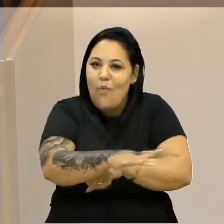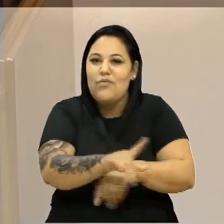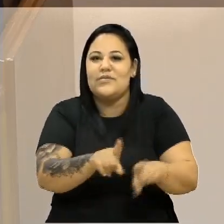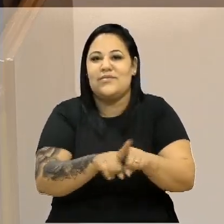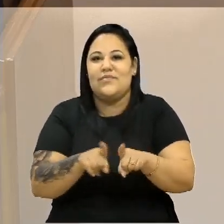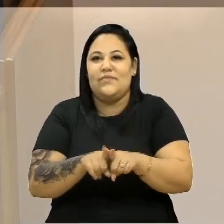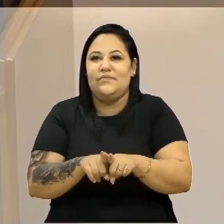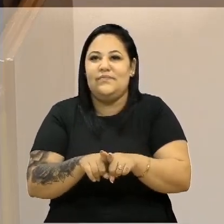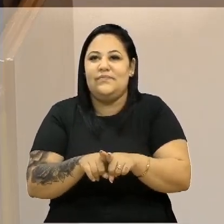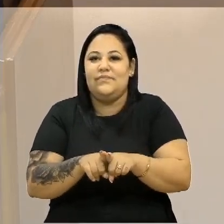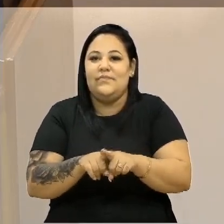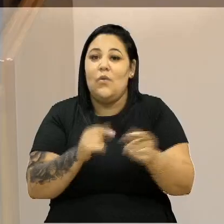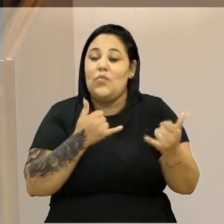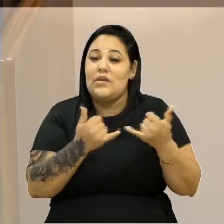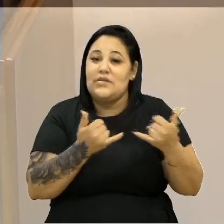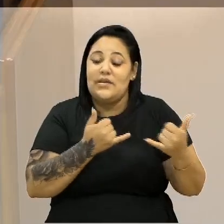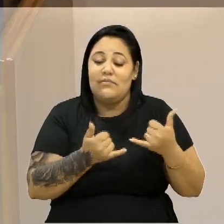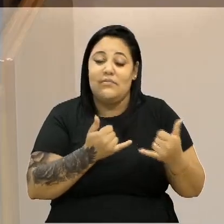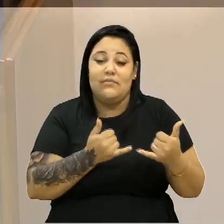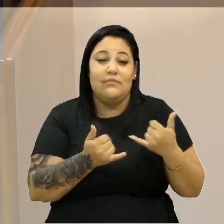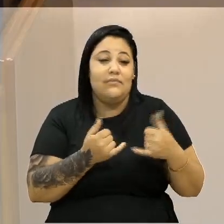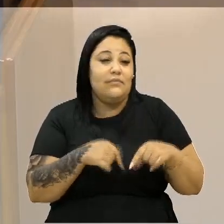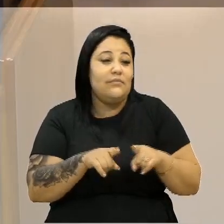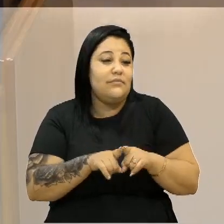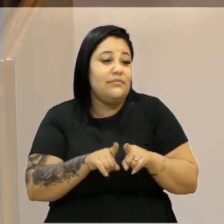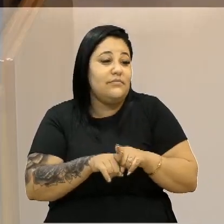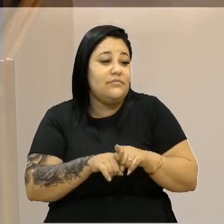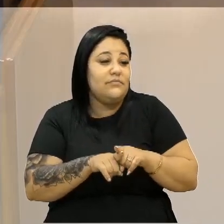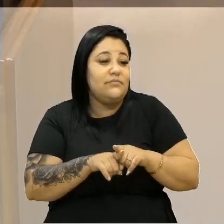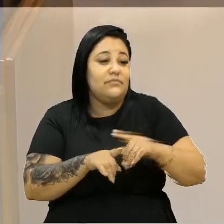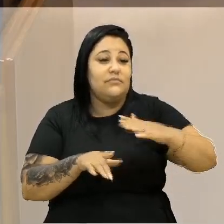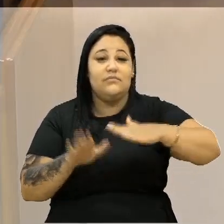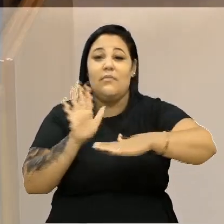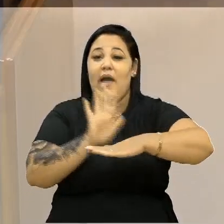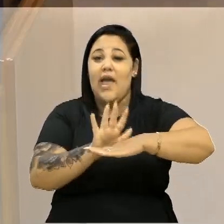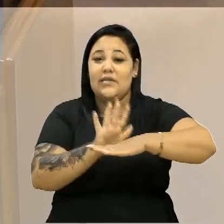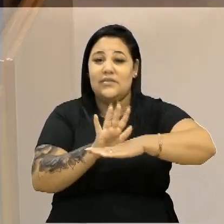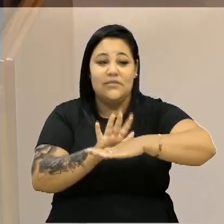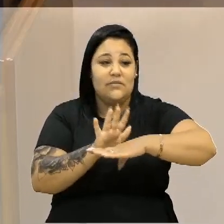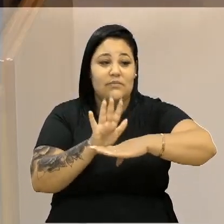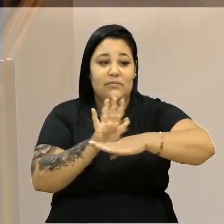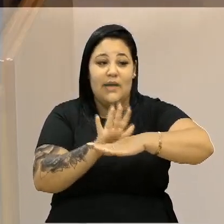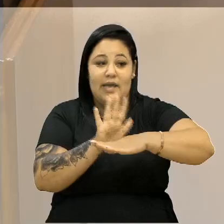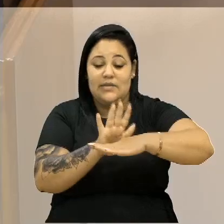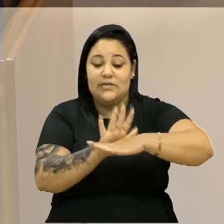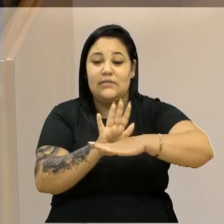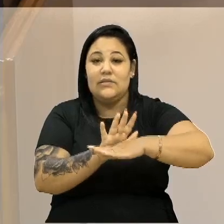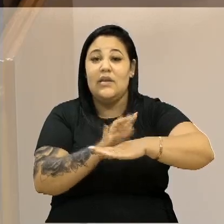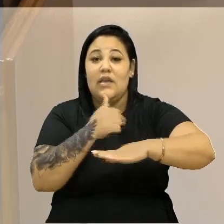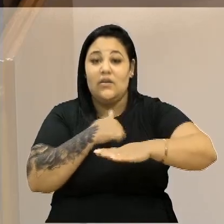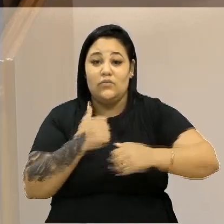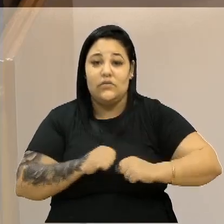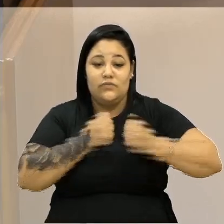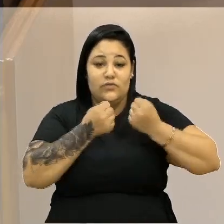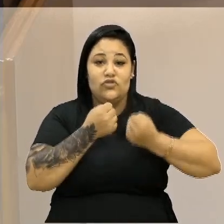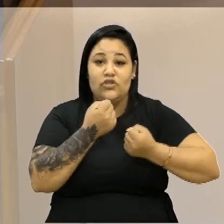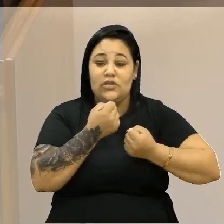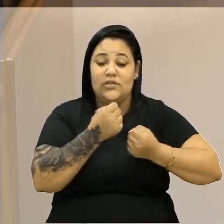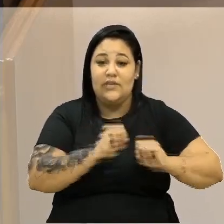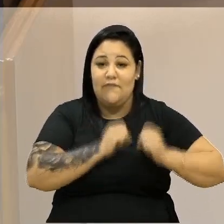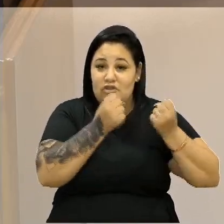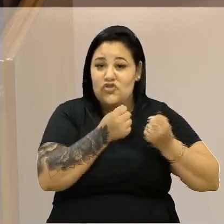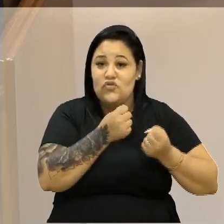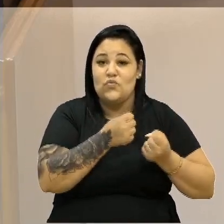O caso da Maesa, eu defendi o primeiro projeto, e quando veio o